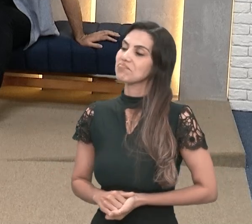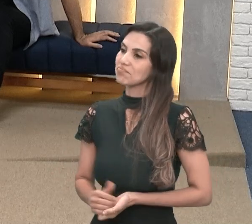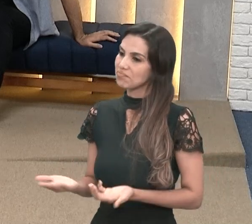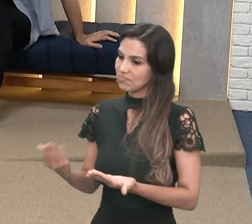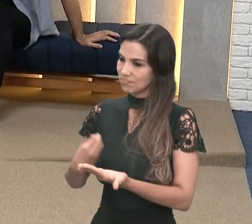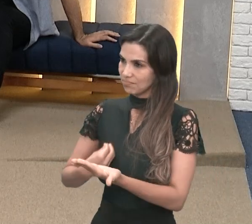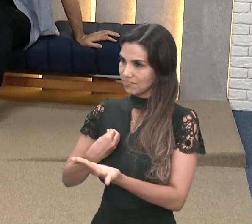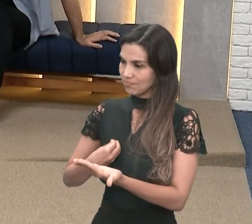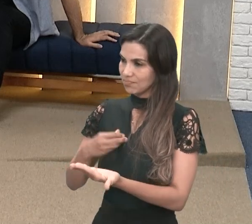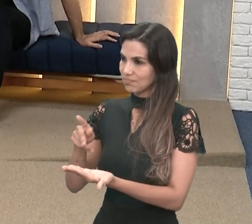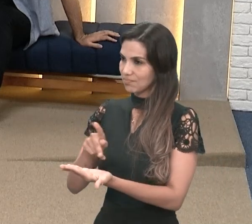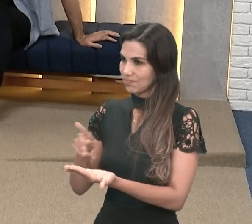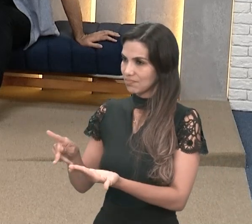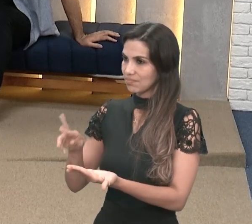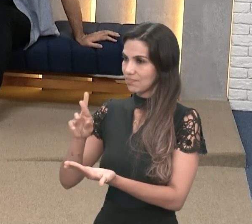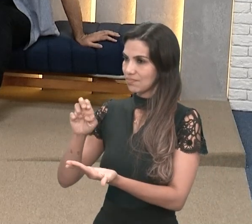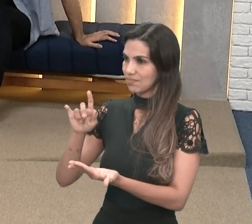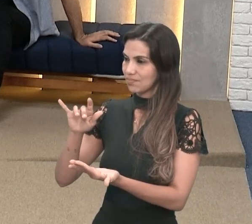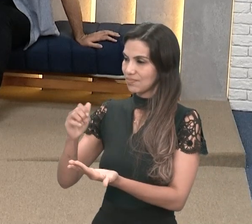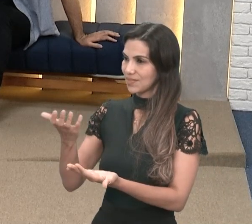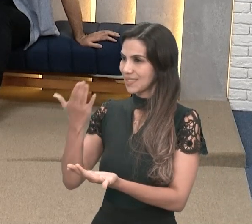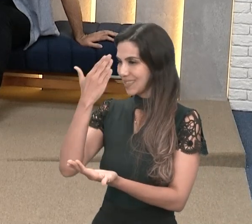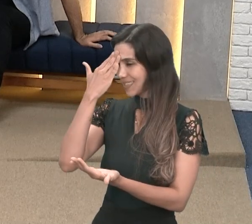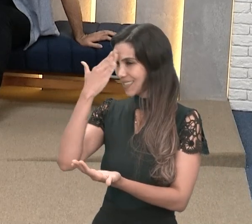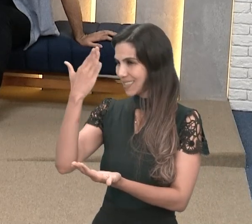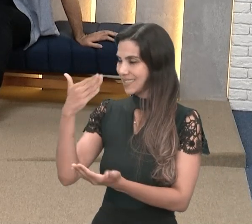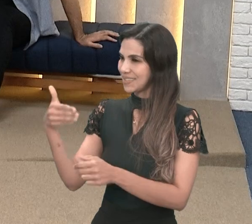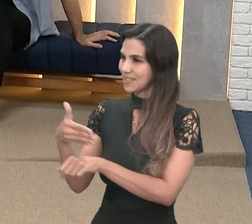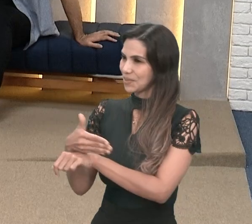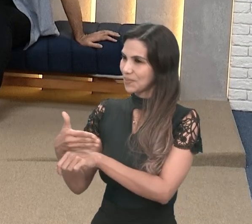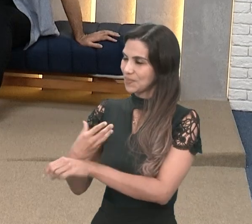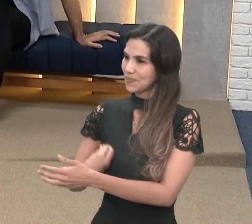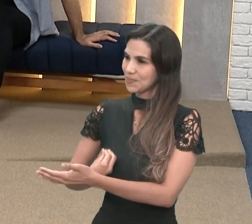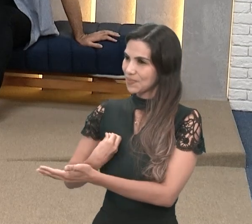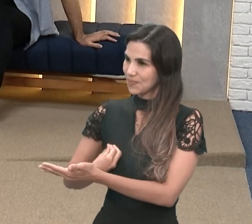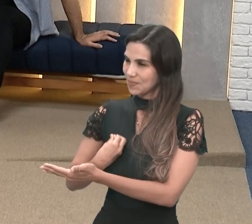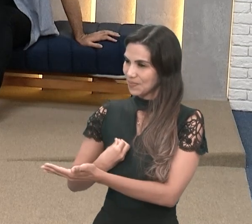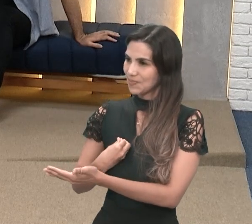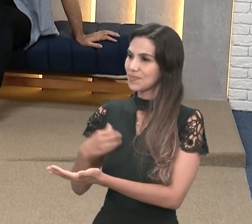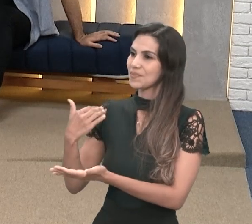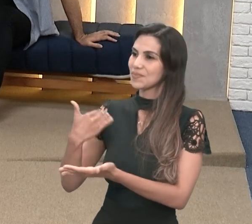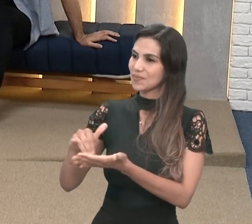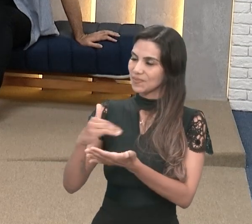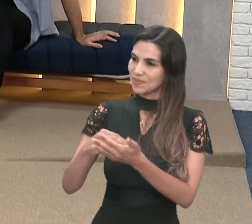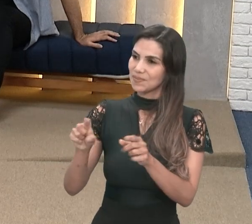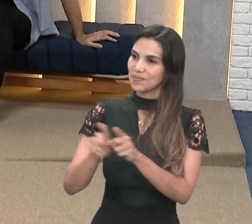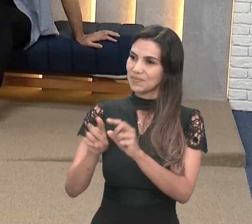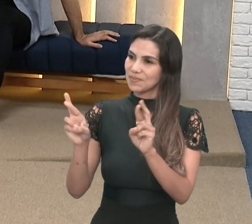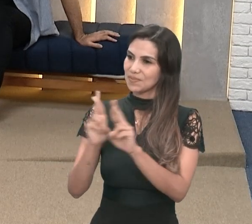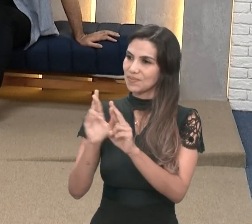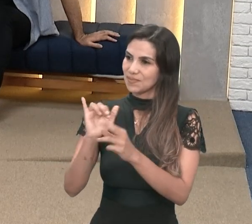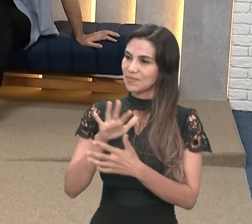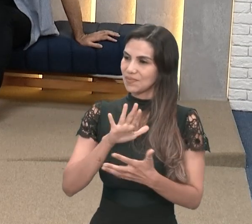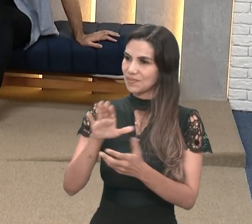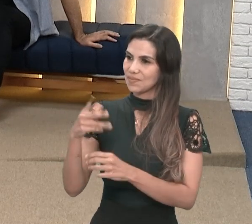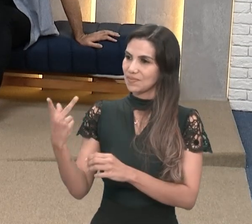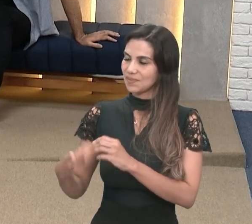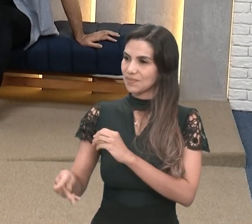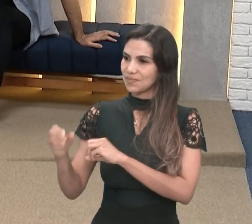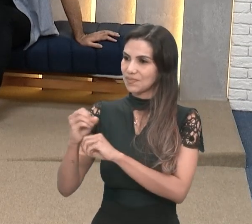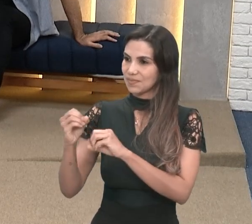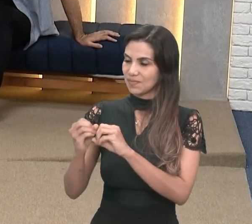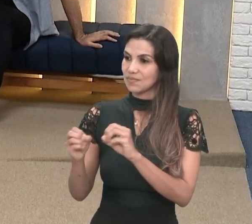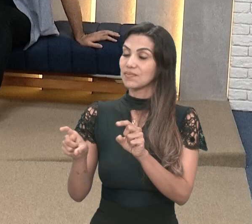professora Rejane Ribeiro Rota, que eu quero agradecer muito pela participação aqui com a gente, secretária de Relações Internacionais da UFG, também